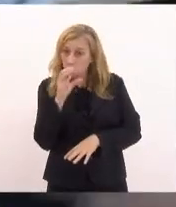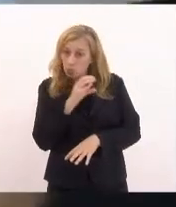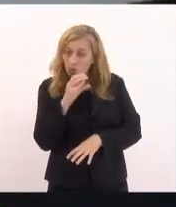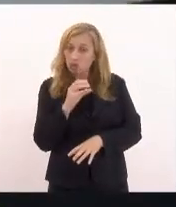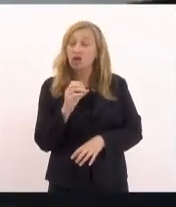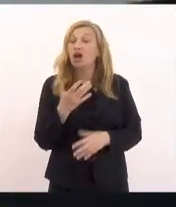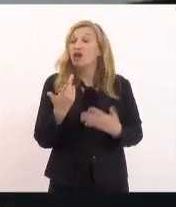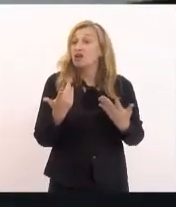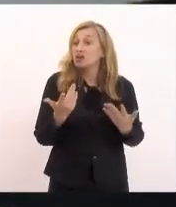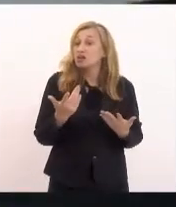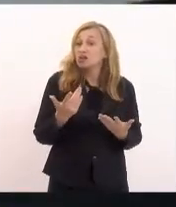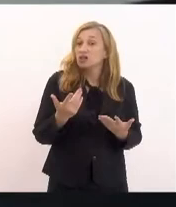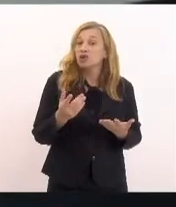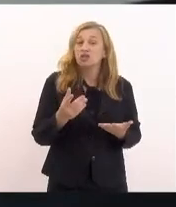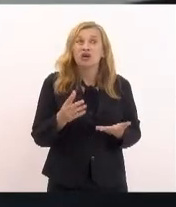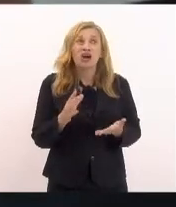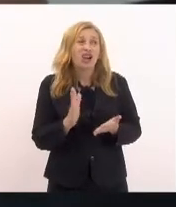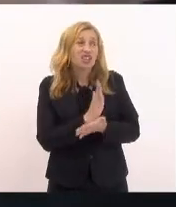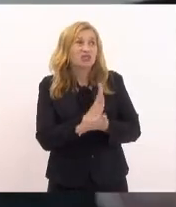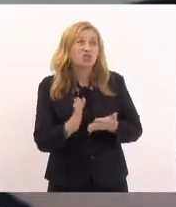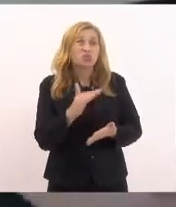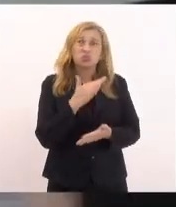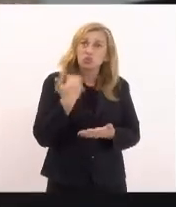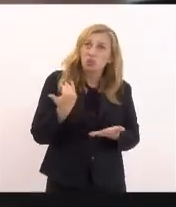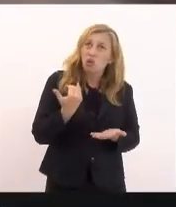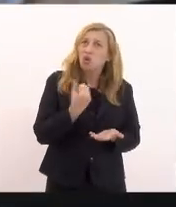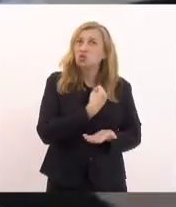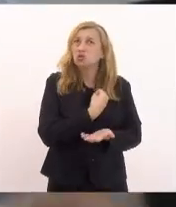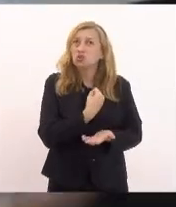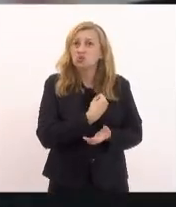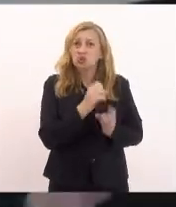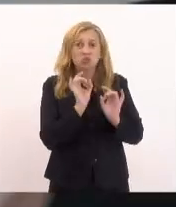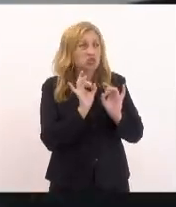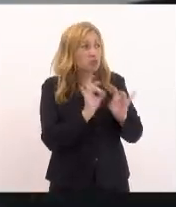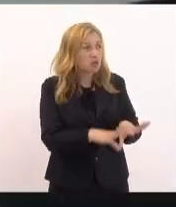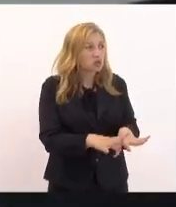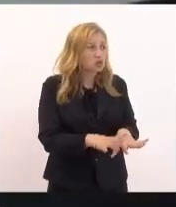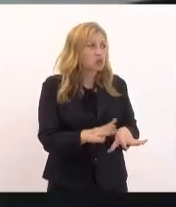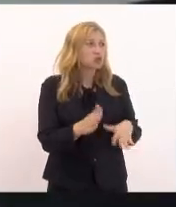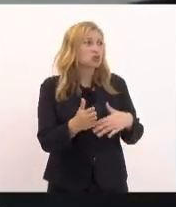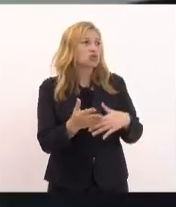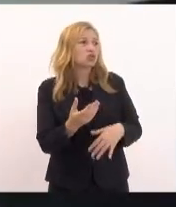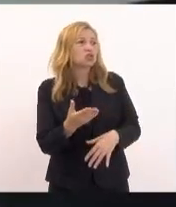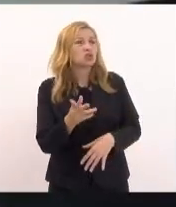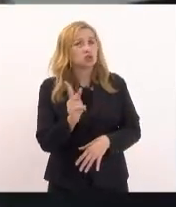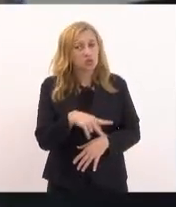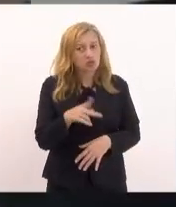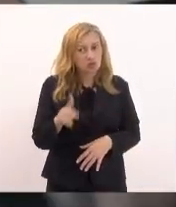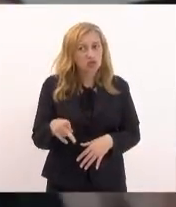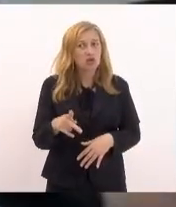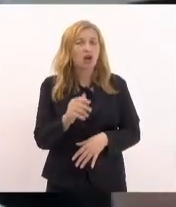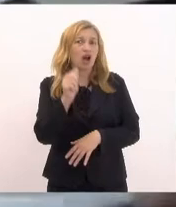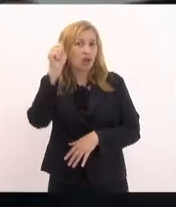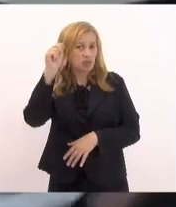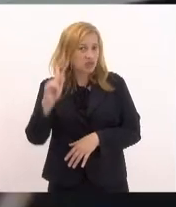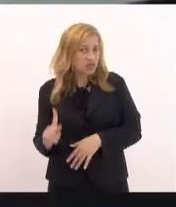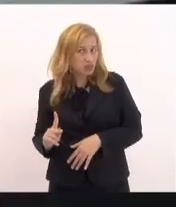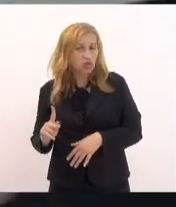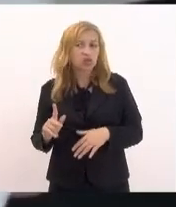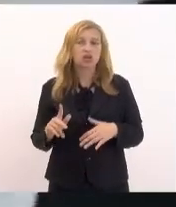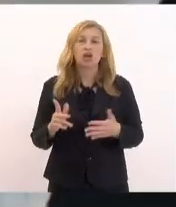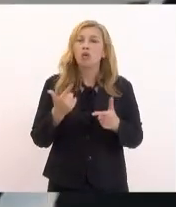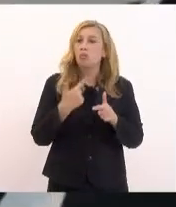fato, às vezes por falecimento, por um abandono de um certo número de professores, aposentadoria, enfim,